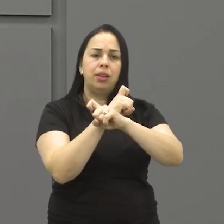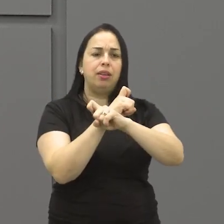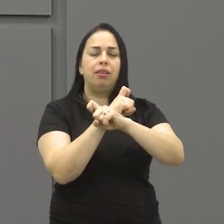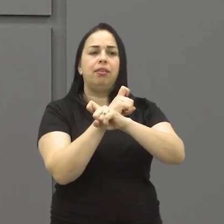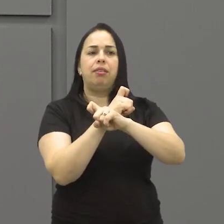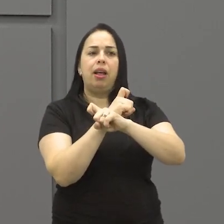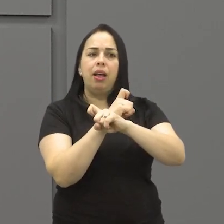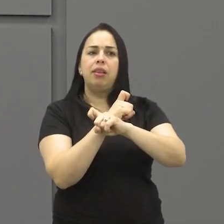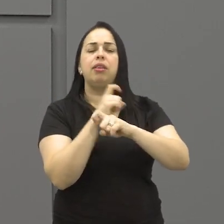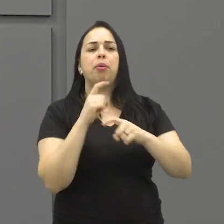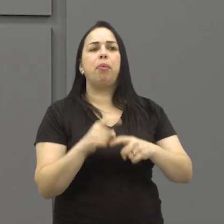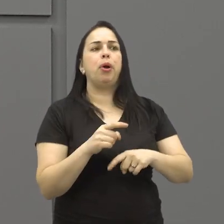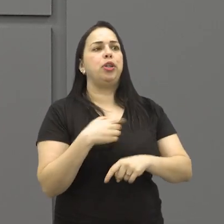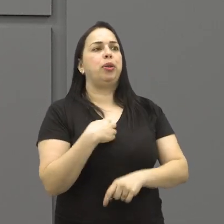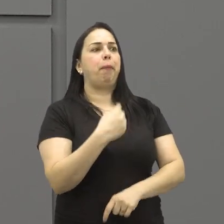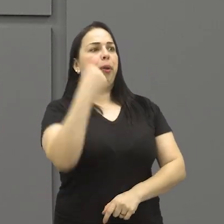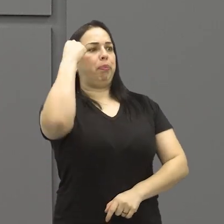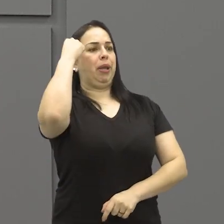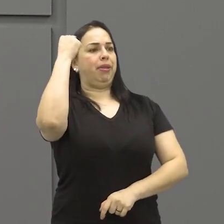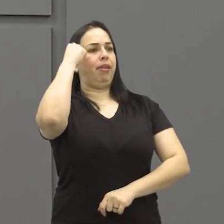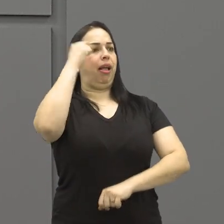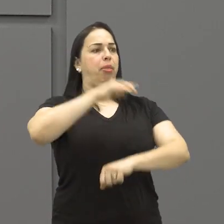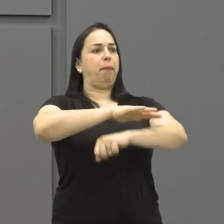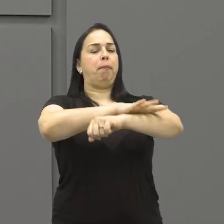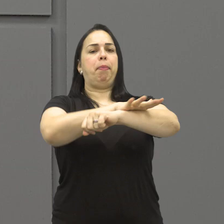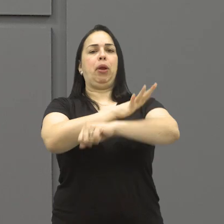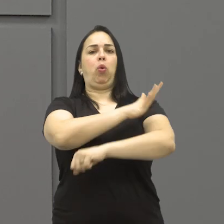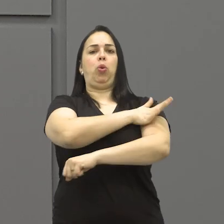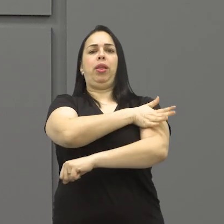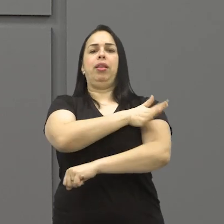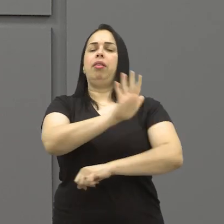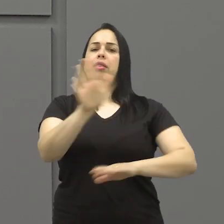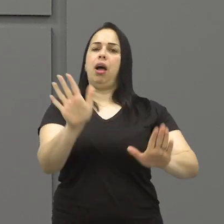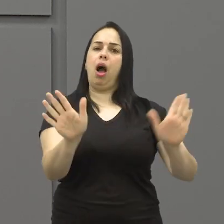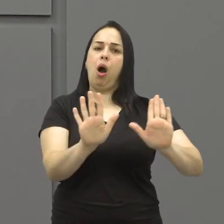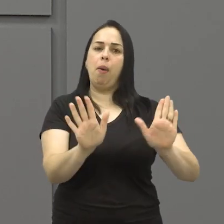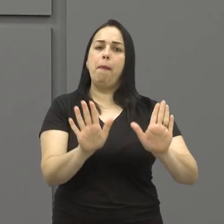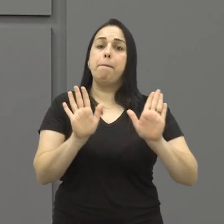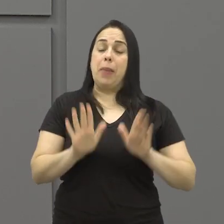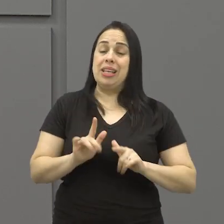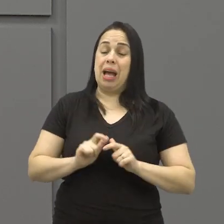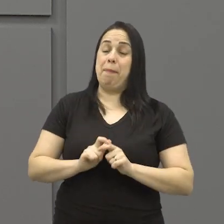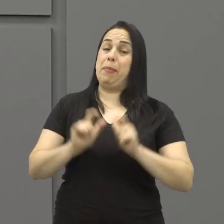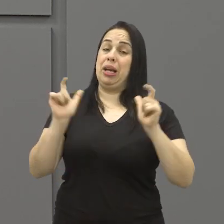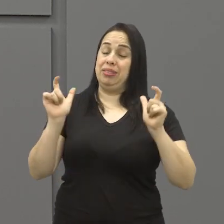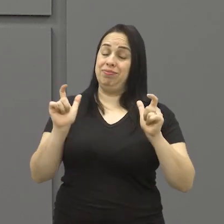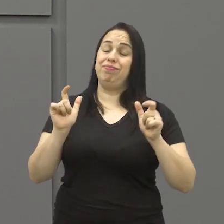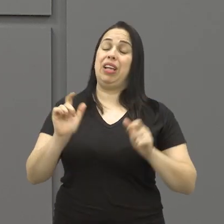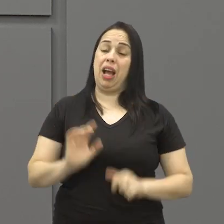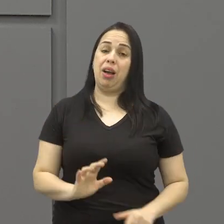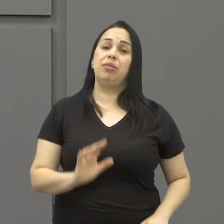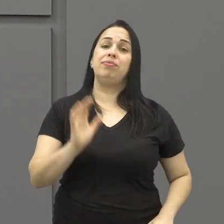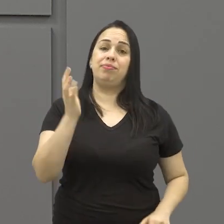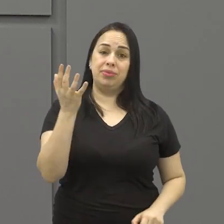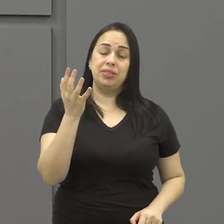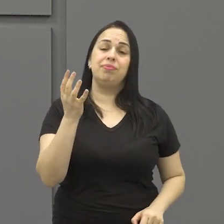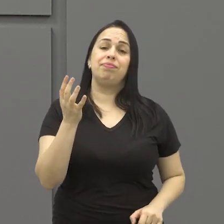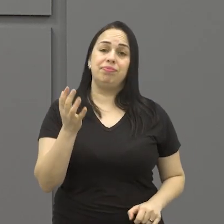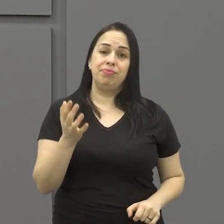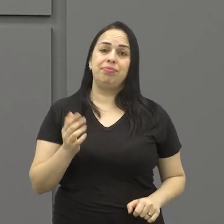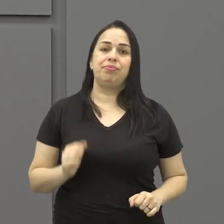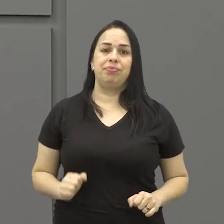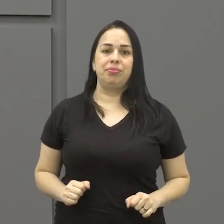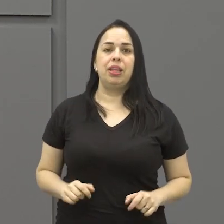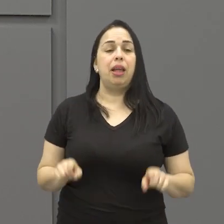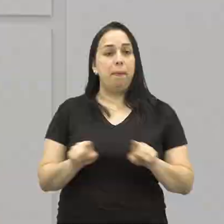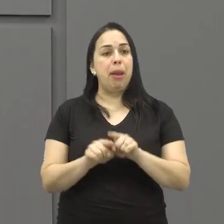ter cor, não pode ter raça, mas infelizmente hoje o que prevalece é muito isso, né? essa